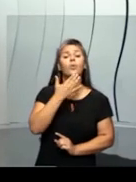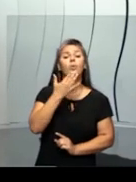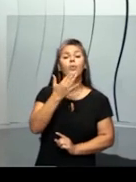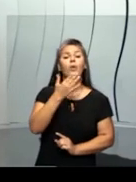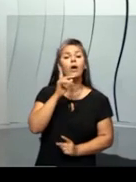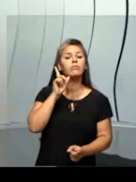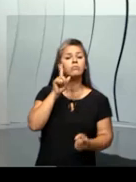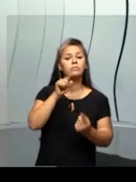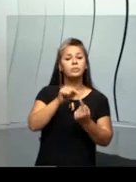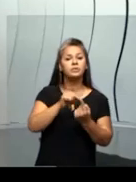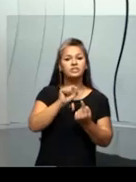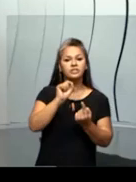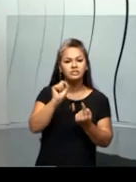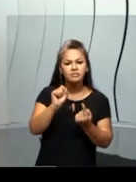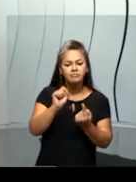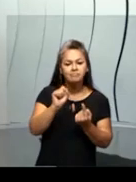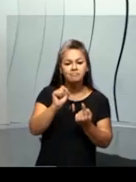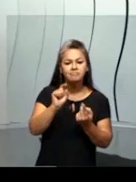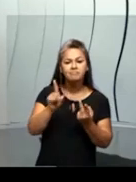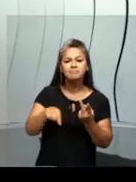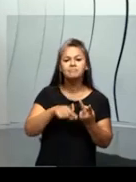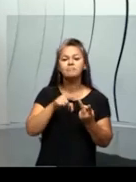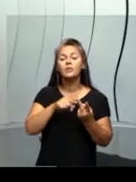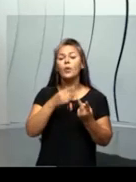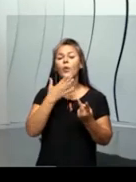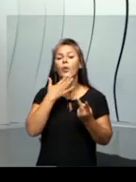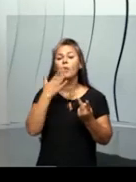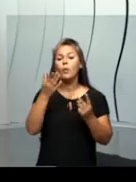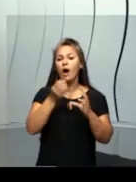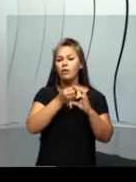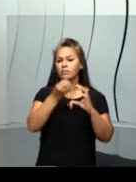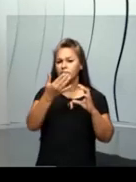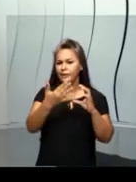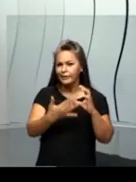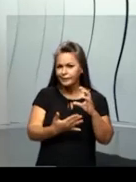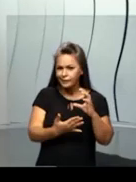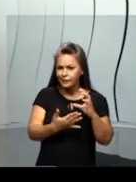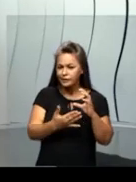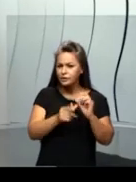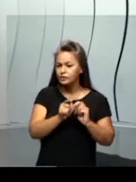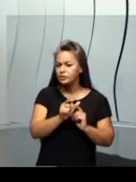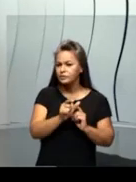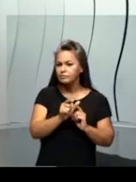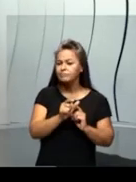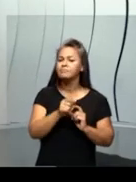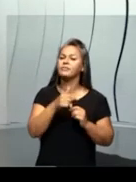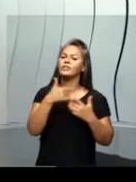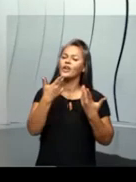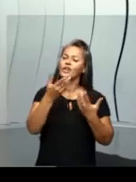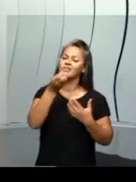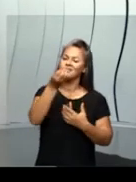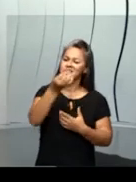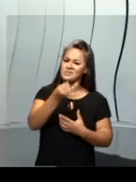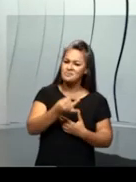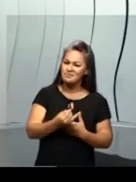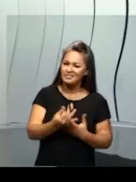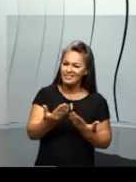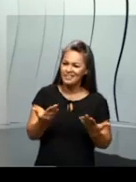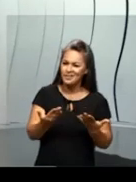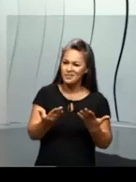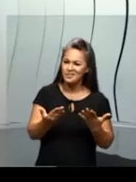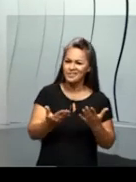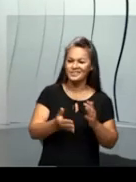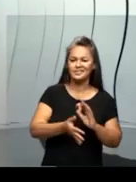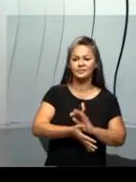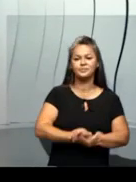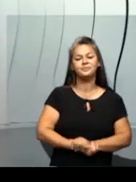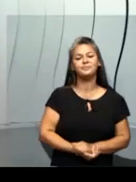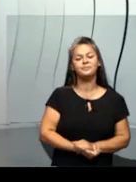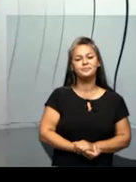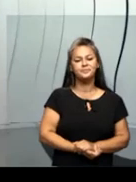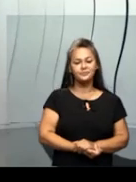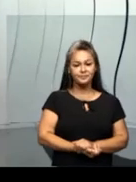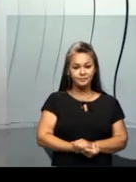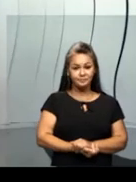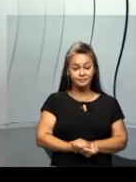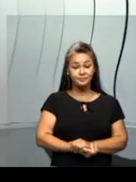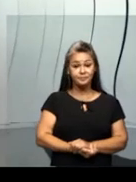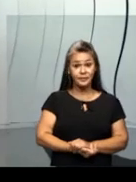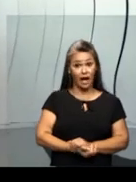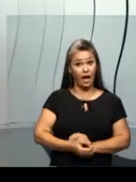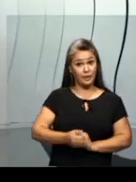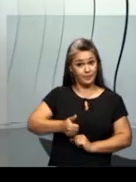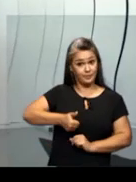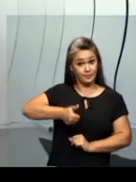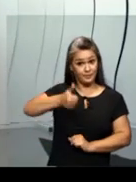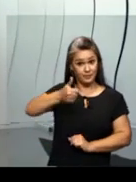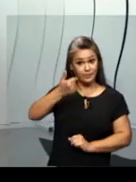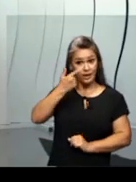dela? Quais são os seus estudos, características? O que ela pode trazer para a gente, ok? Então, para começar, a gente vai primeiro o